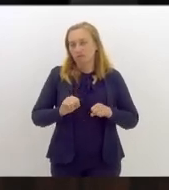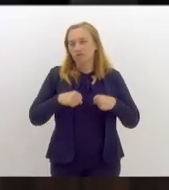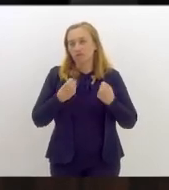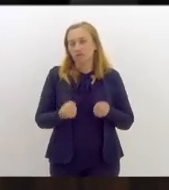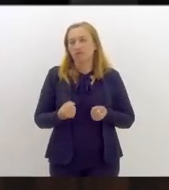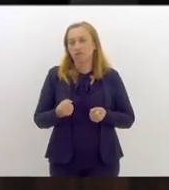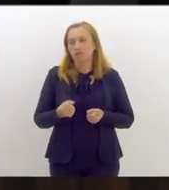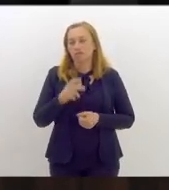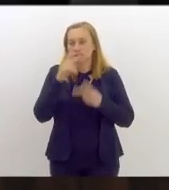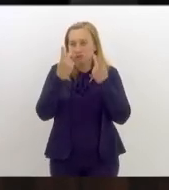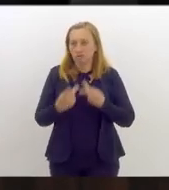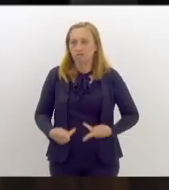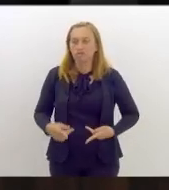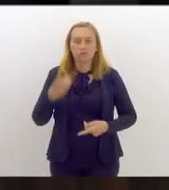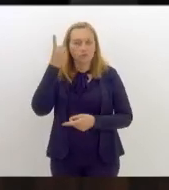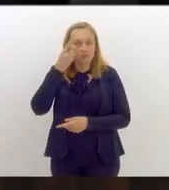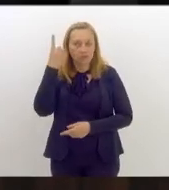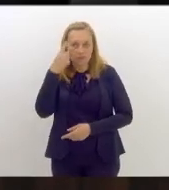Carlos Mink.